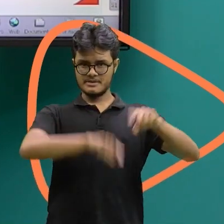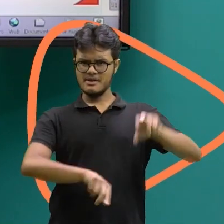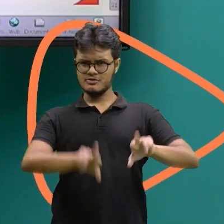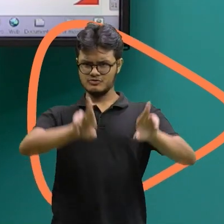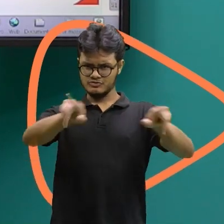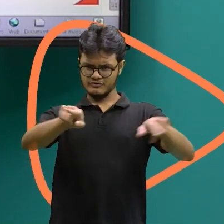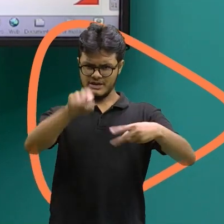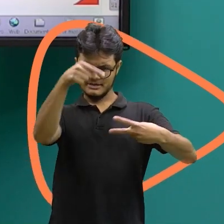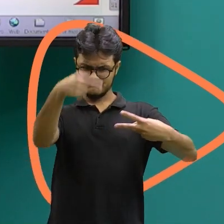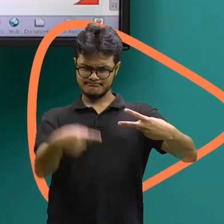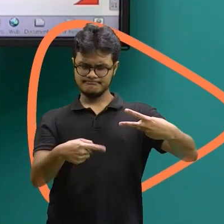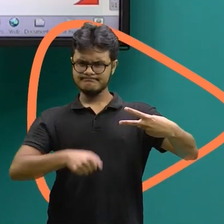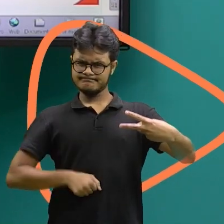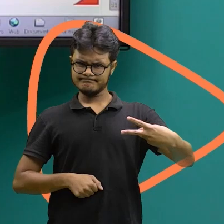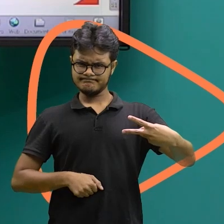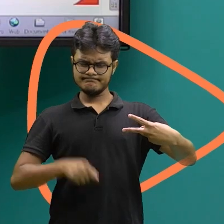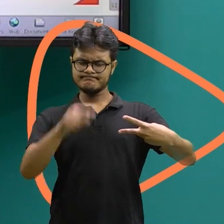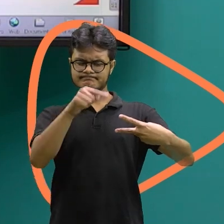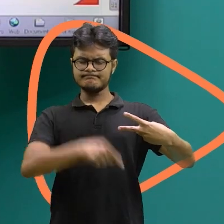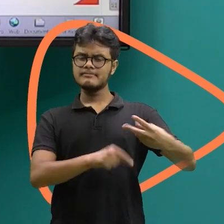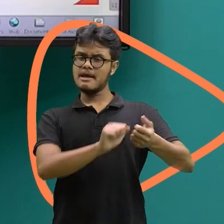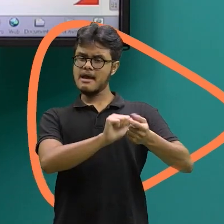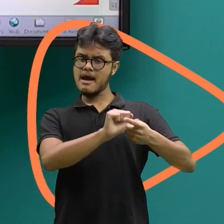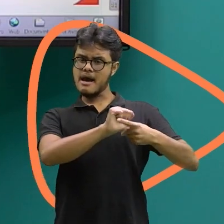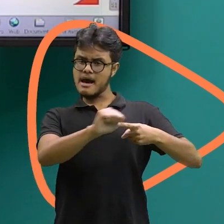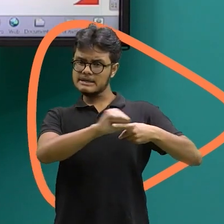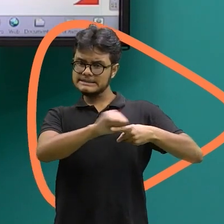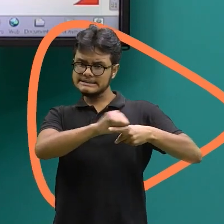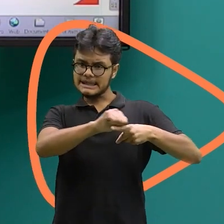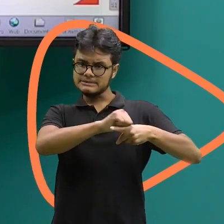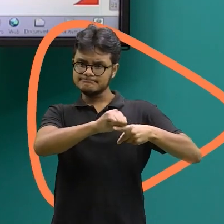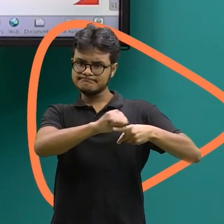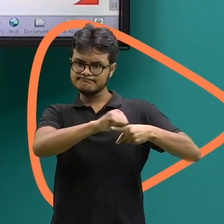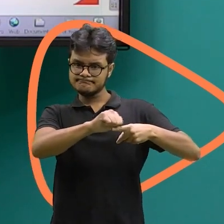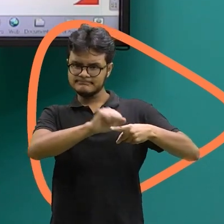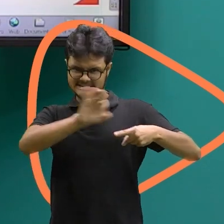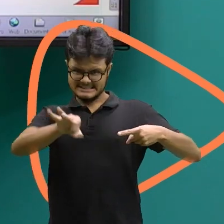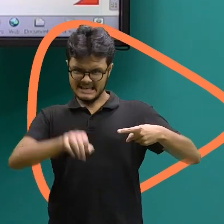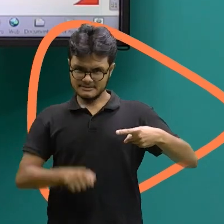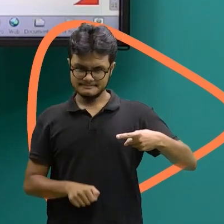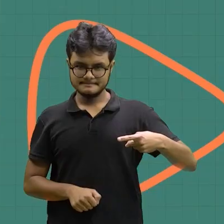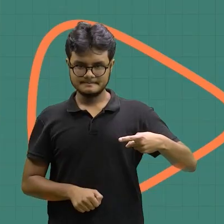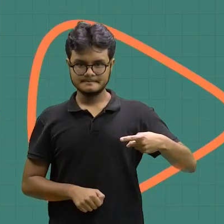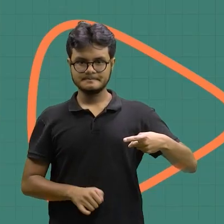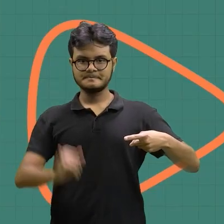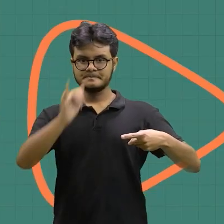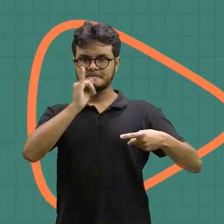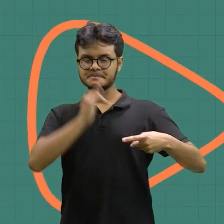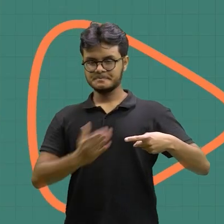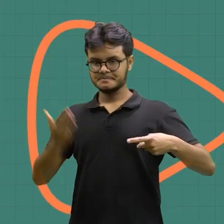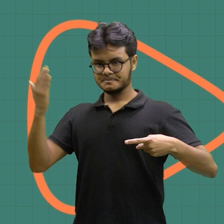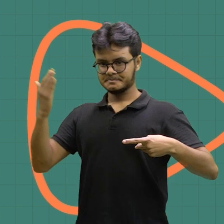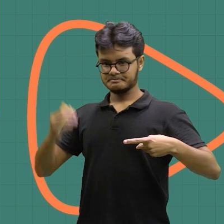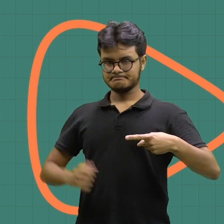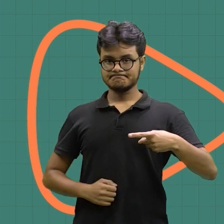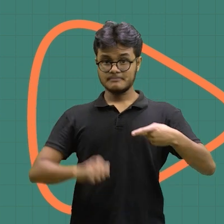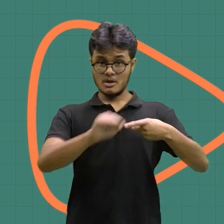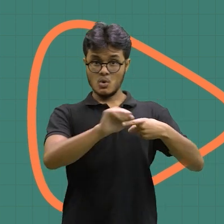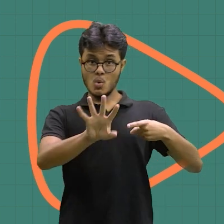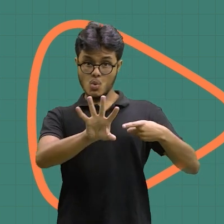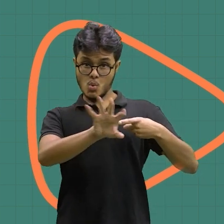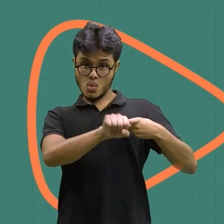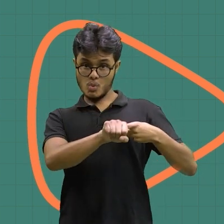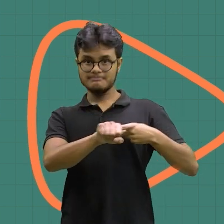são atritados, um irá perder elétrons e o outro irá ganhar elétrons, como está na tela. Eu tenho aqui dois materiais